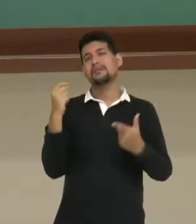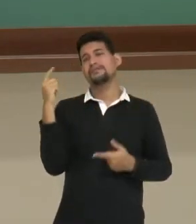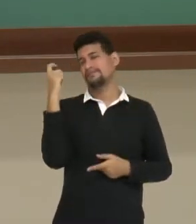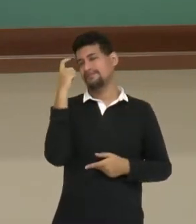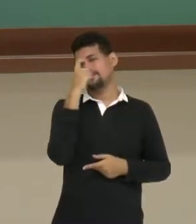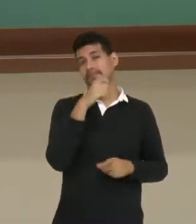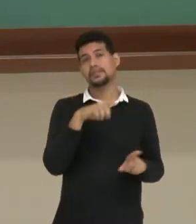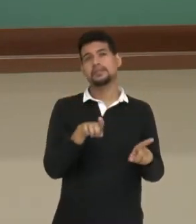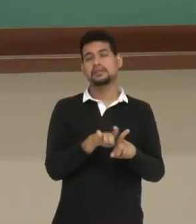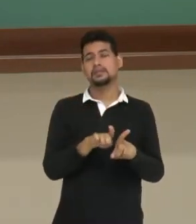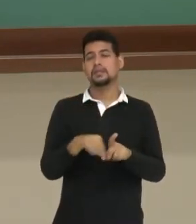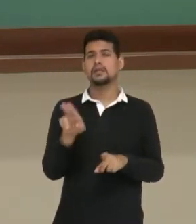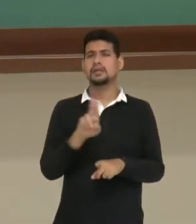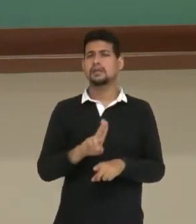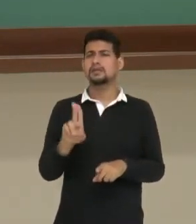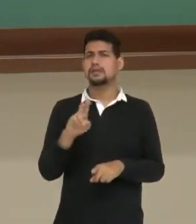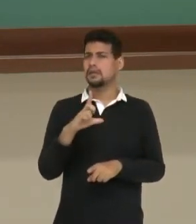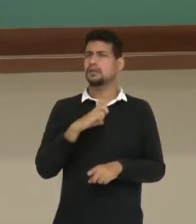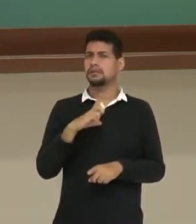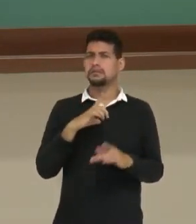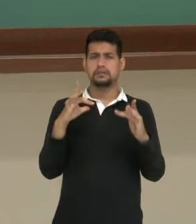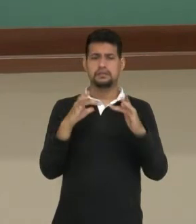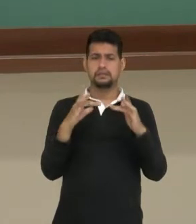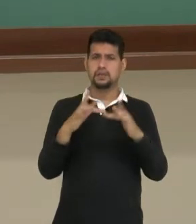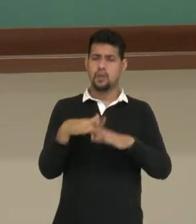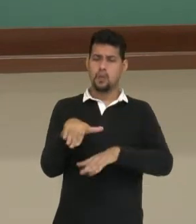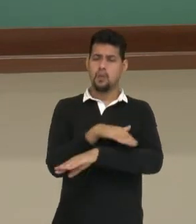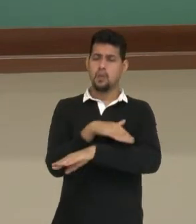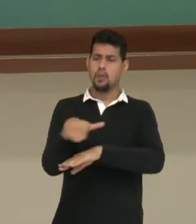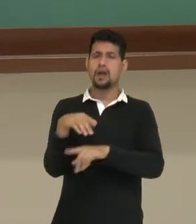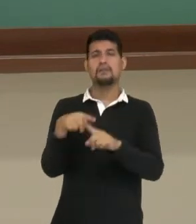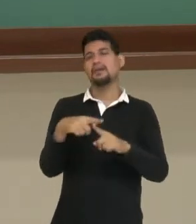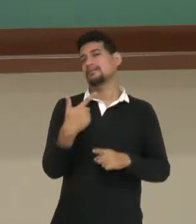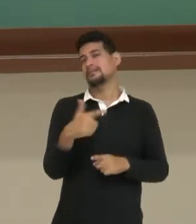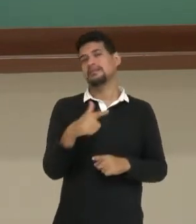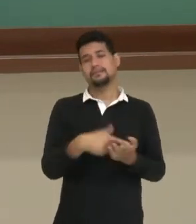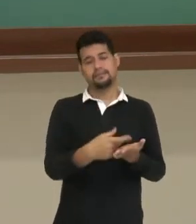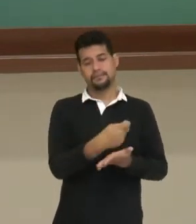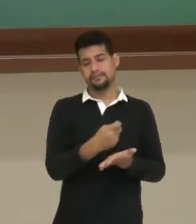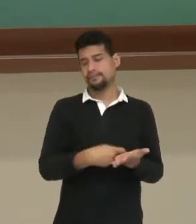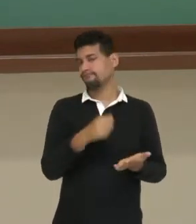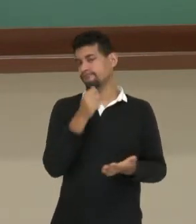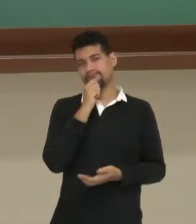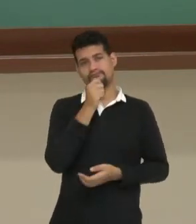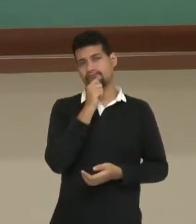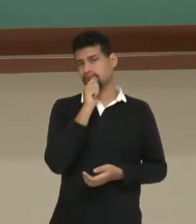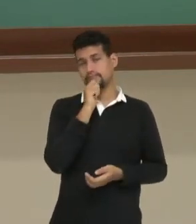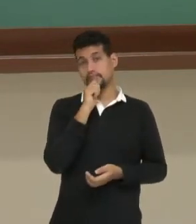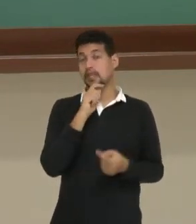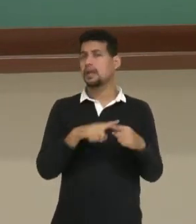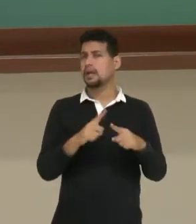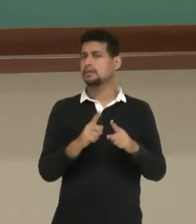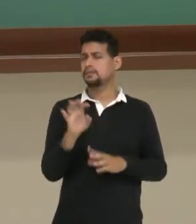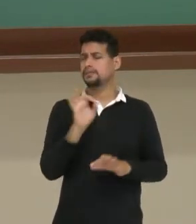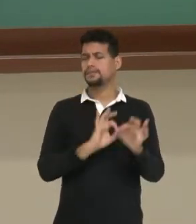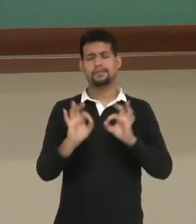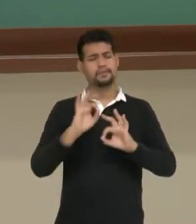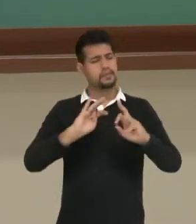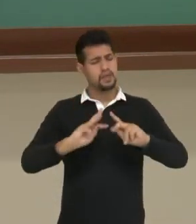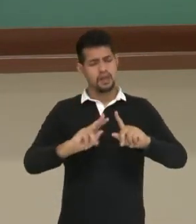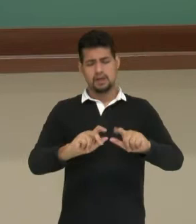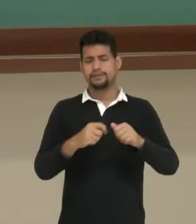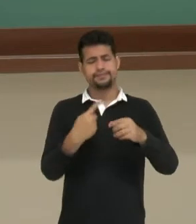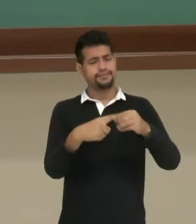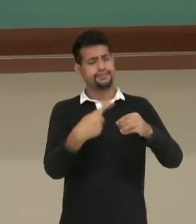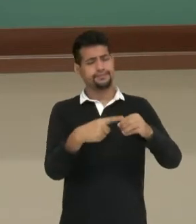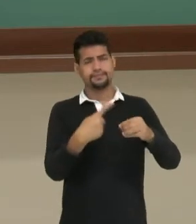eles tinham uma rede de estradas, mas não possuíam escrita ainda, e mesmo assim eles organizaram várias